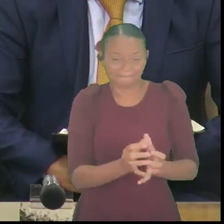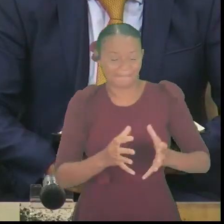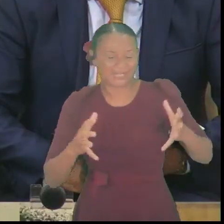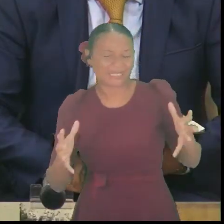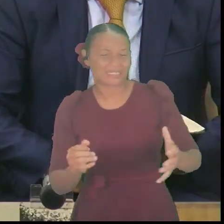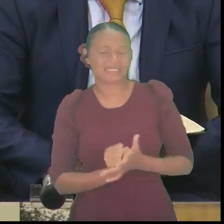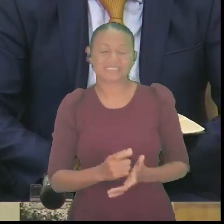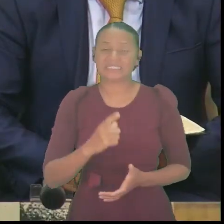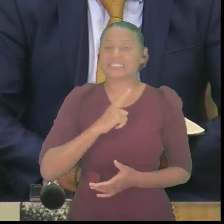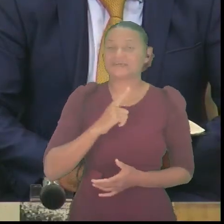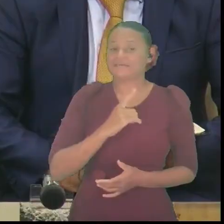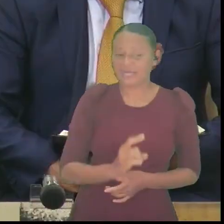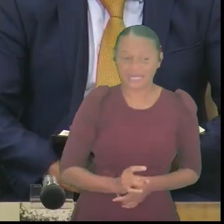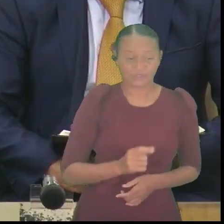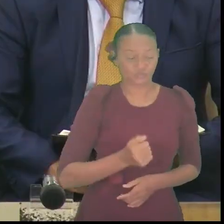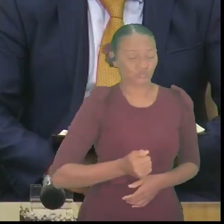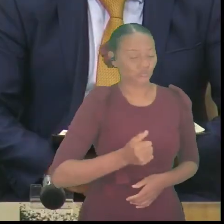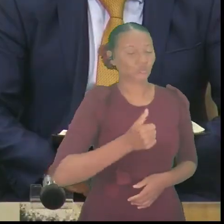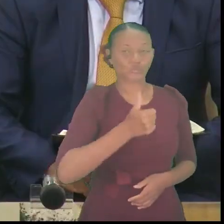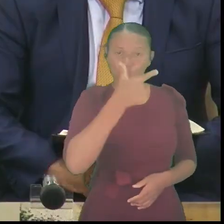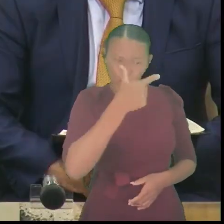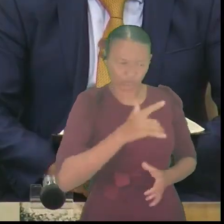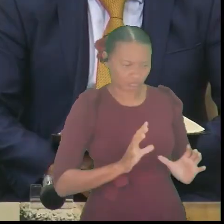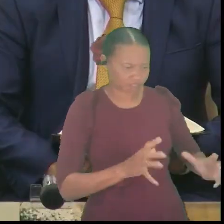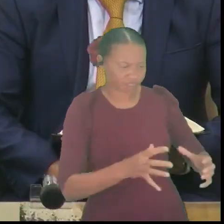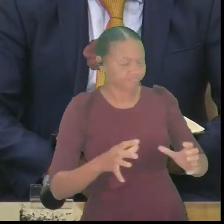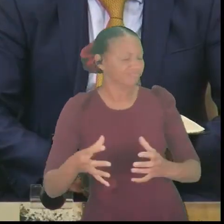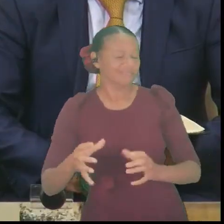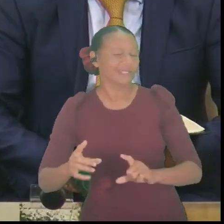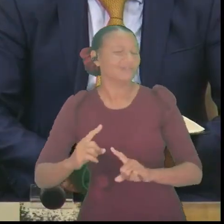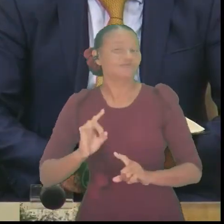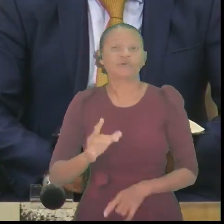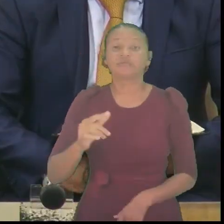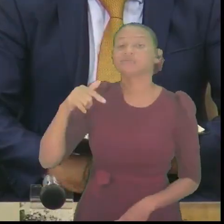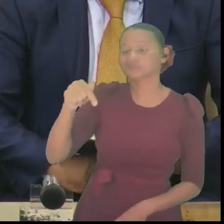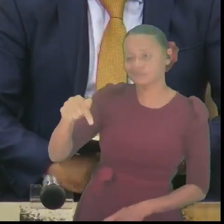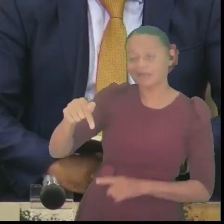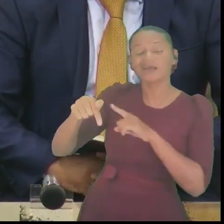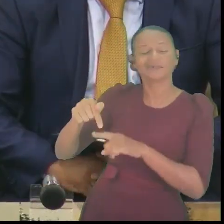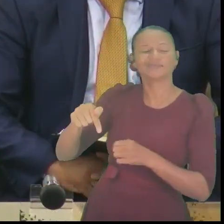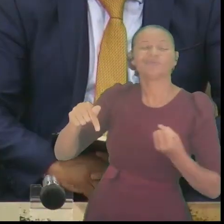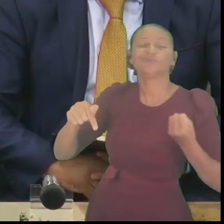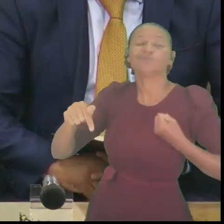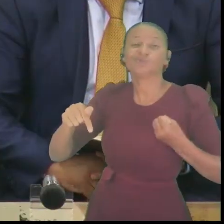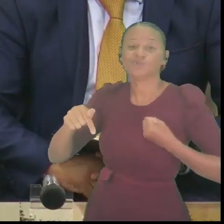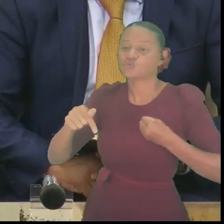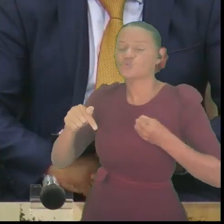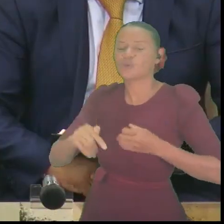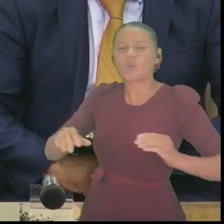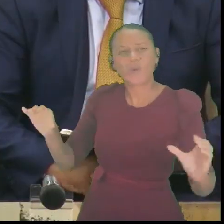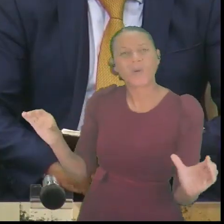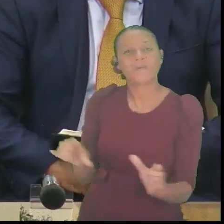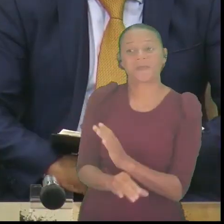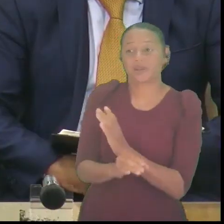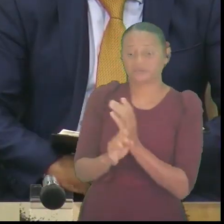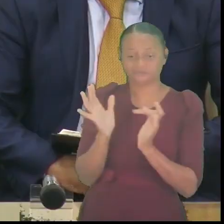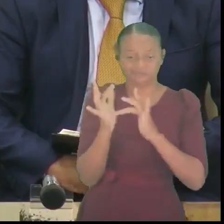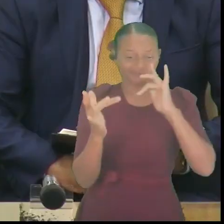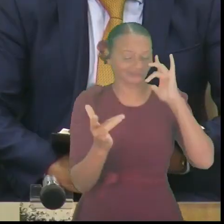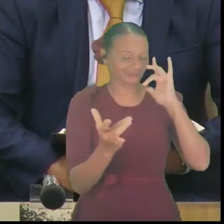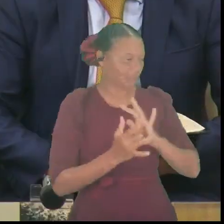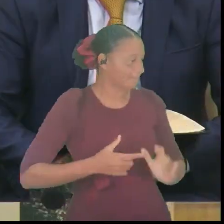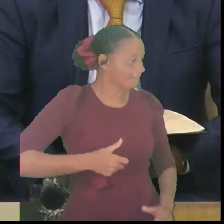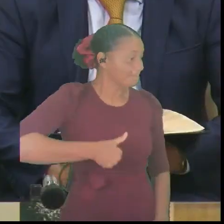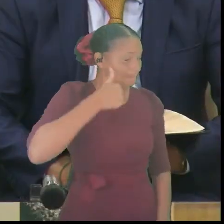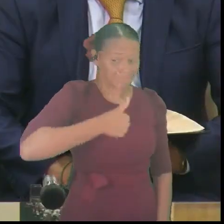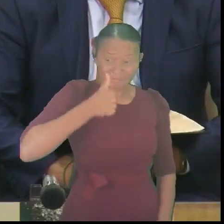cestos cheios, sobraram apenas 7, porque 7 na mentalidade deles é um número da totalidade. Jesus queria dizer: eu vim